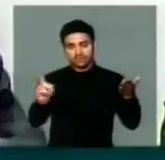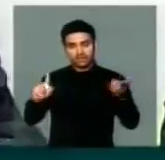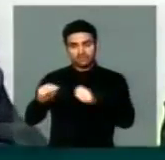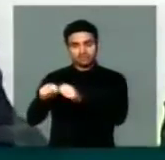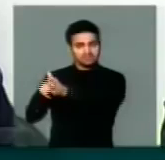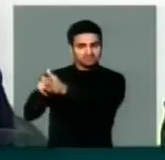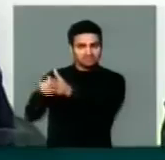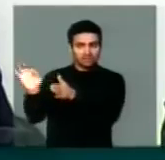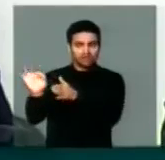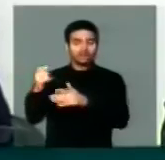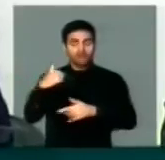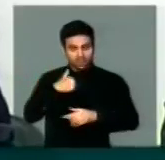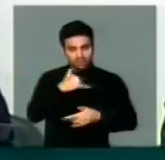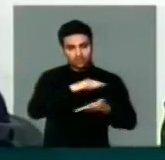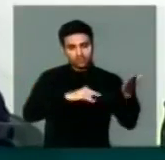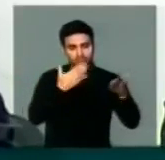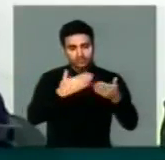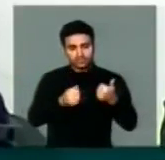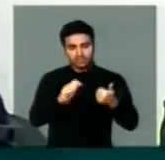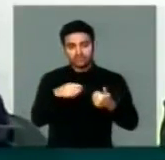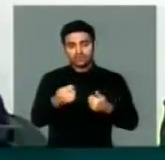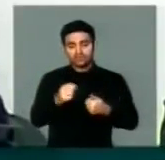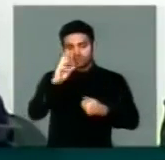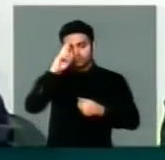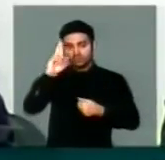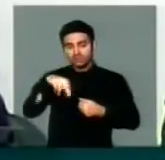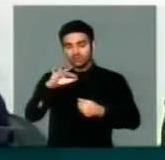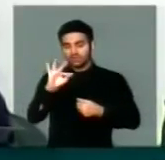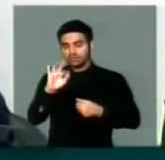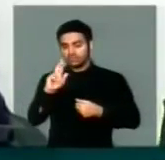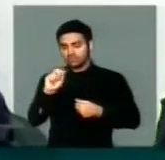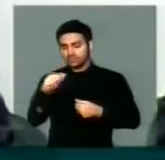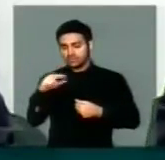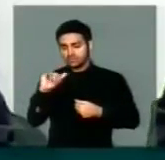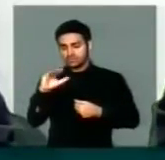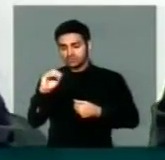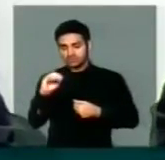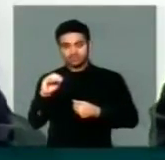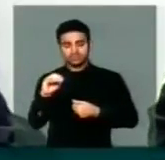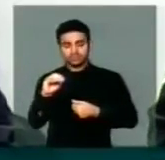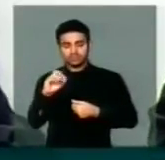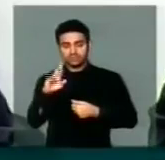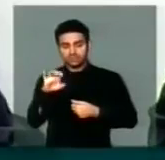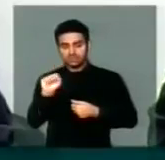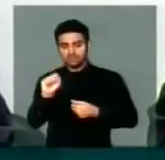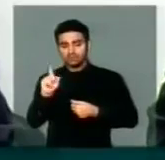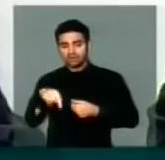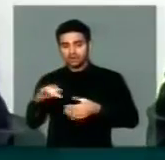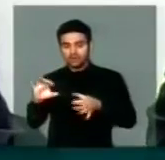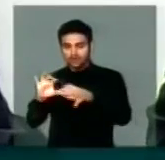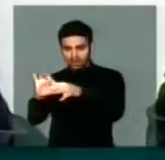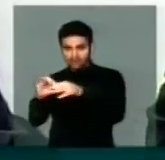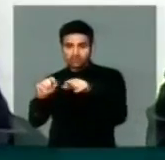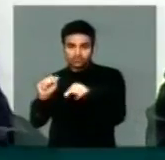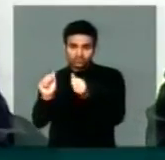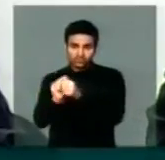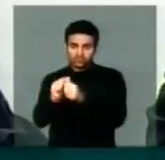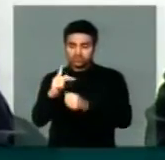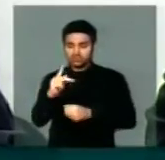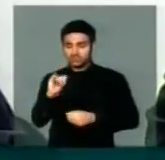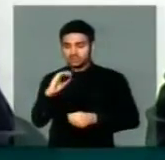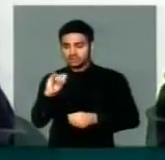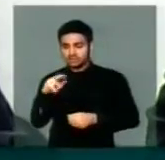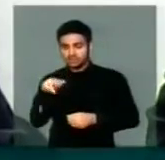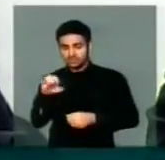apuraram nada. É de propriedade do advogado Francisco José dos Reis, aliado do deputado estadual Jorge Pisciani,